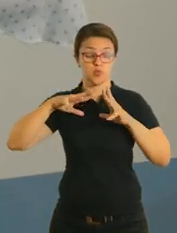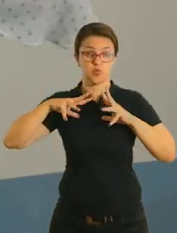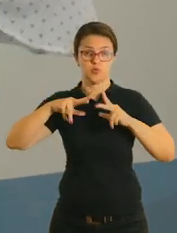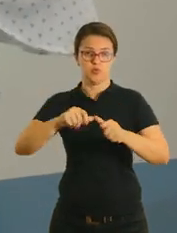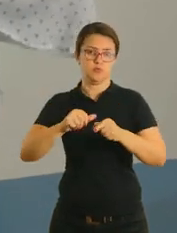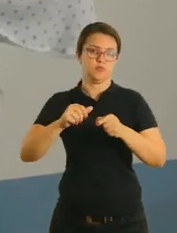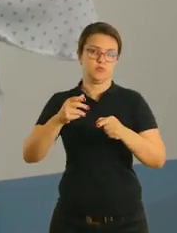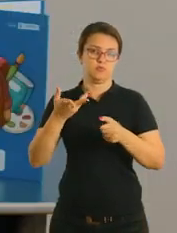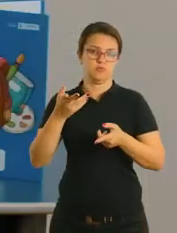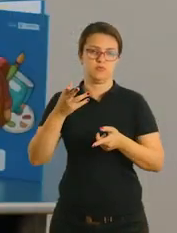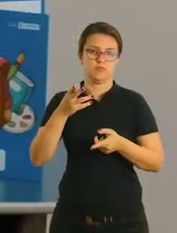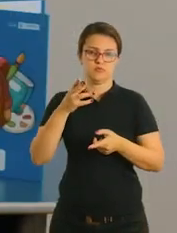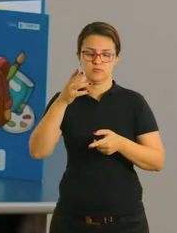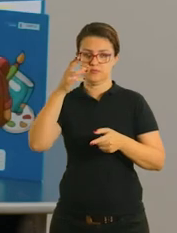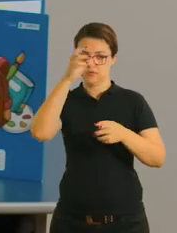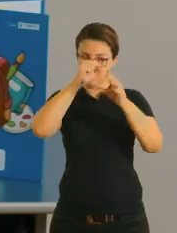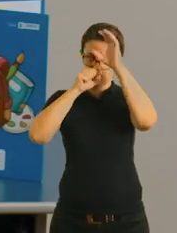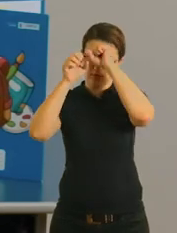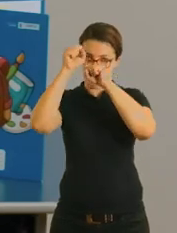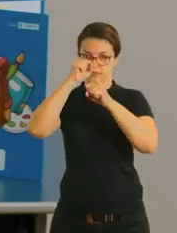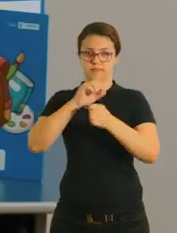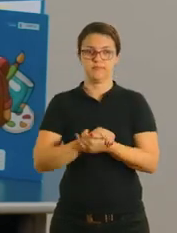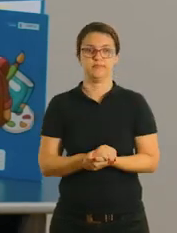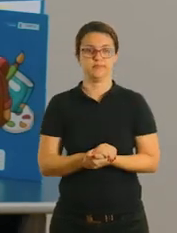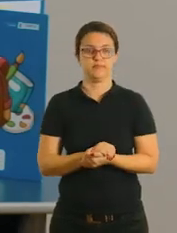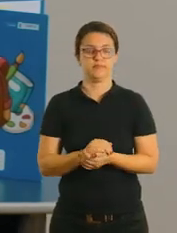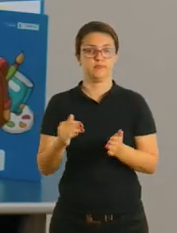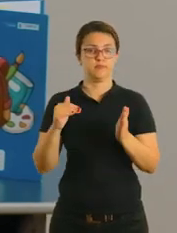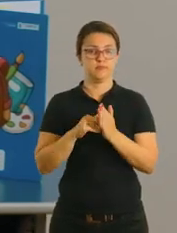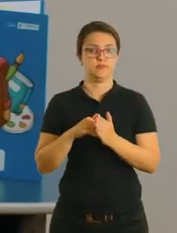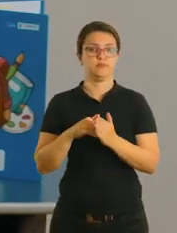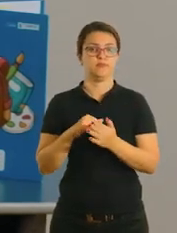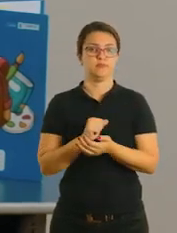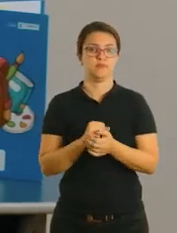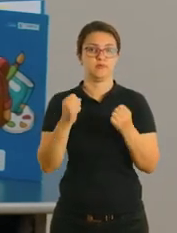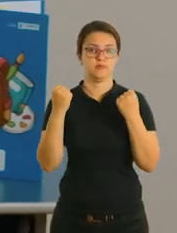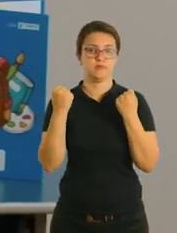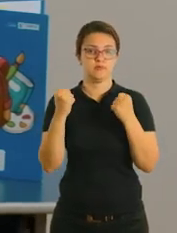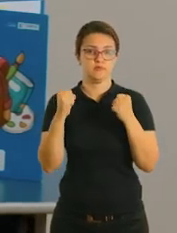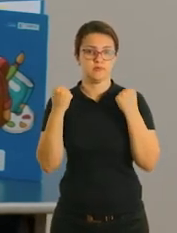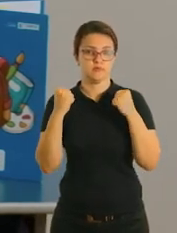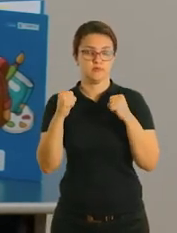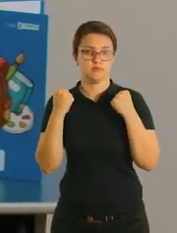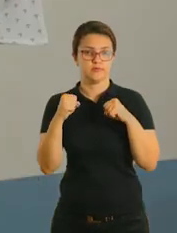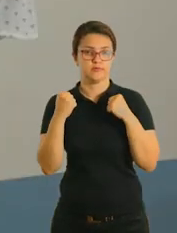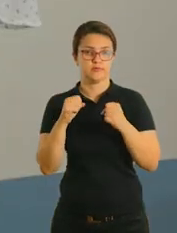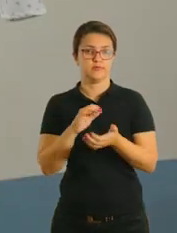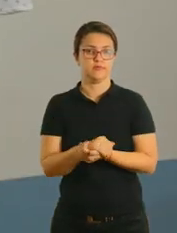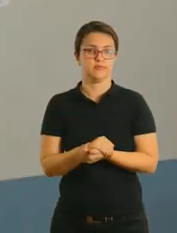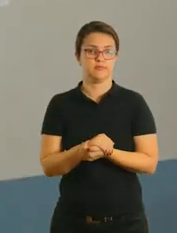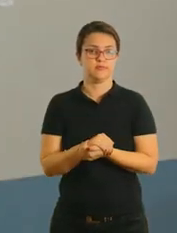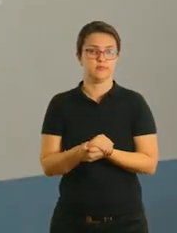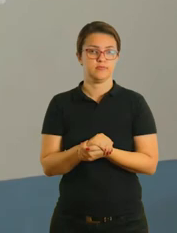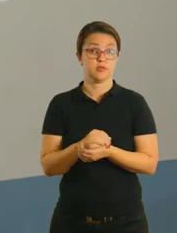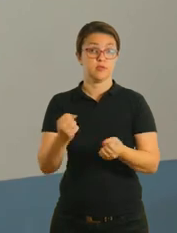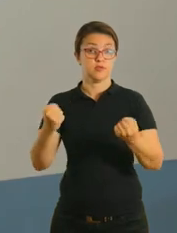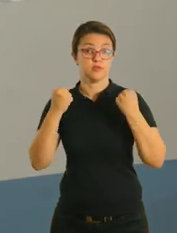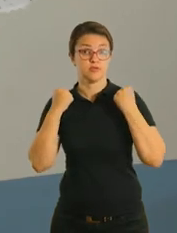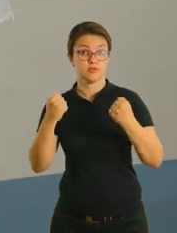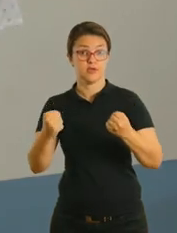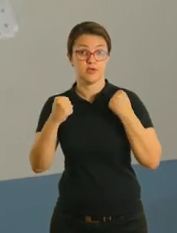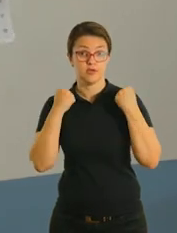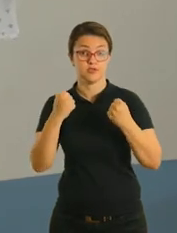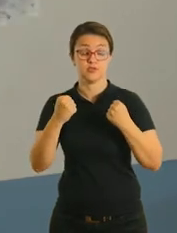todo. E aí, por último, a educação física. A proposta do professor aqui é uma ginástica de